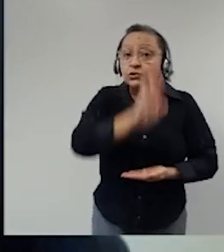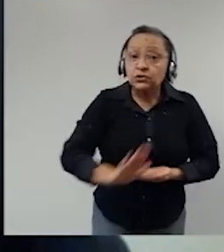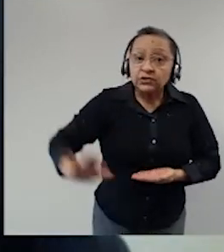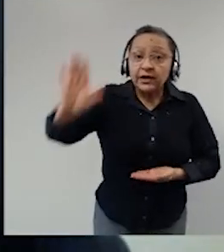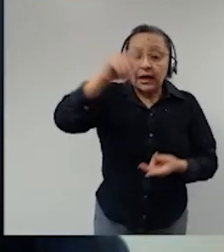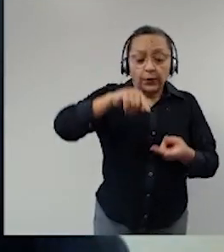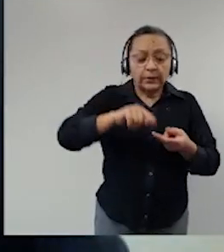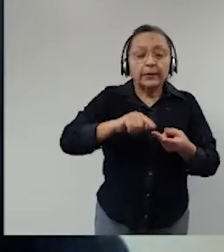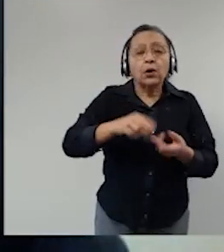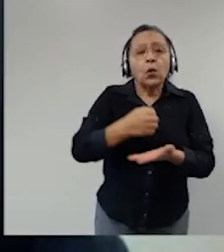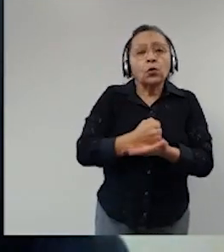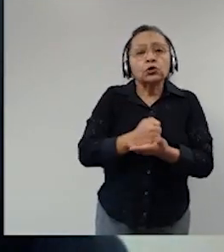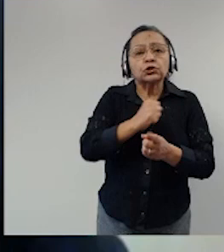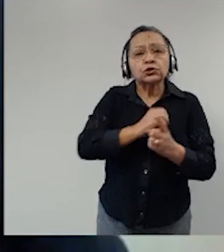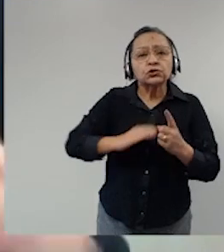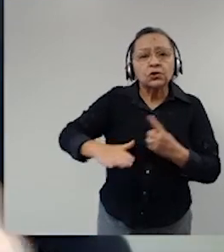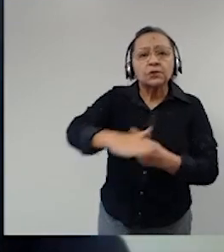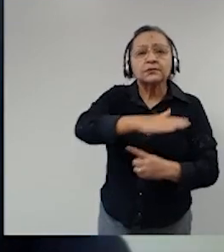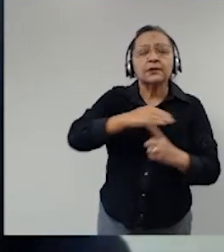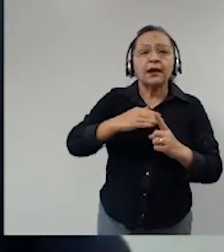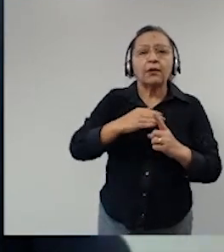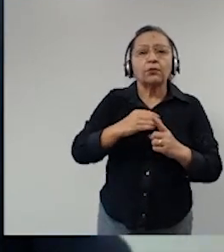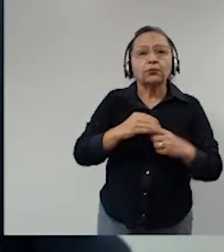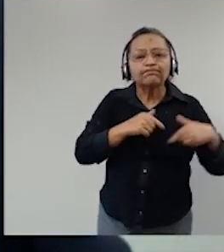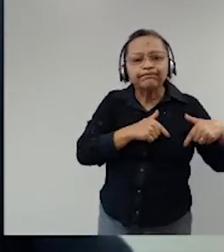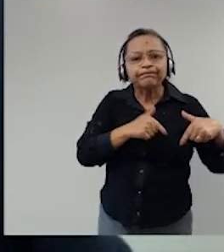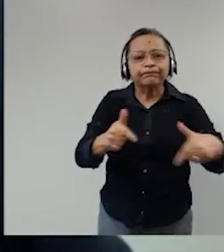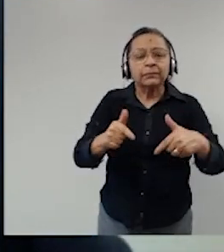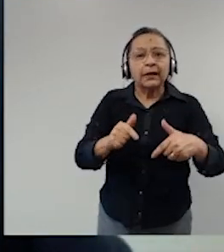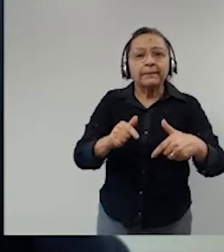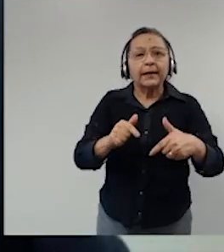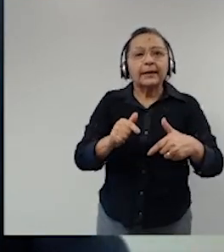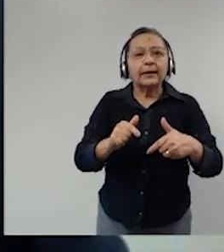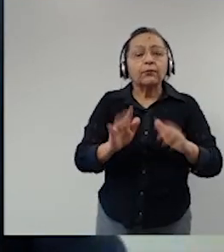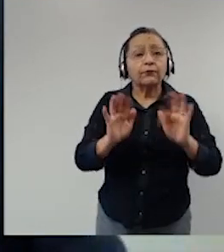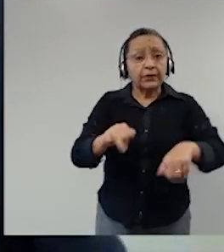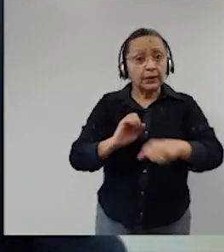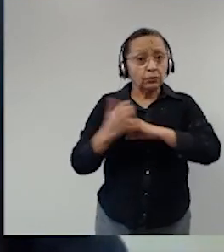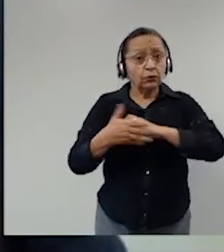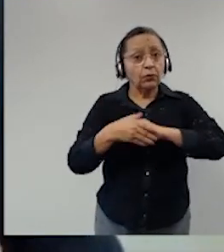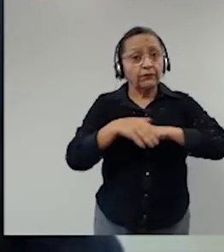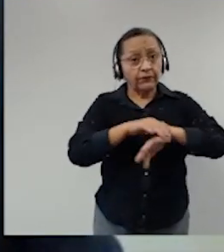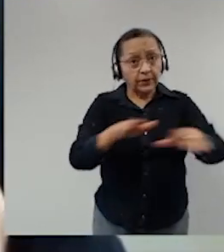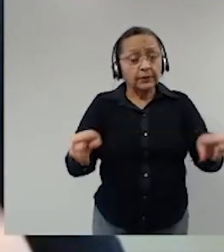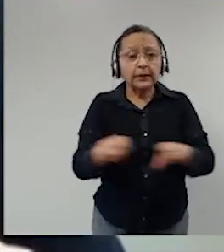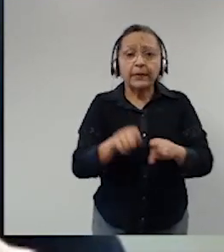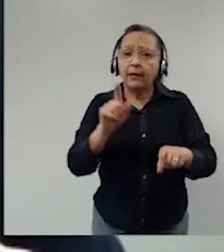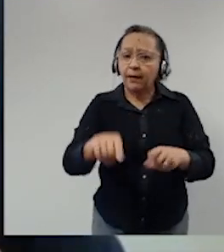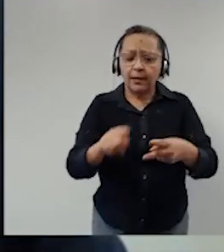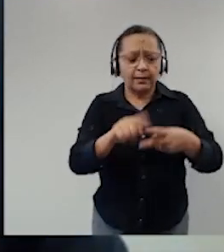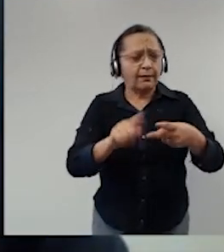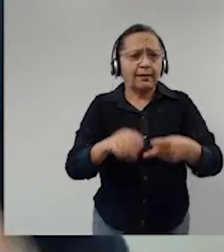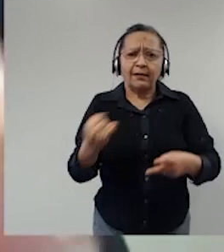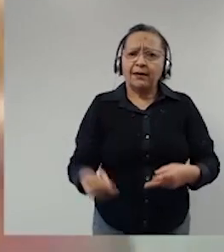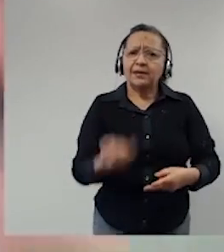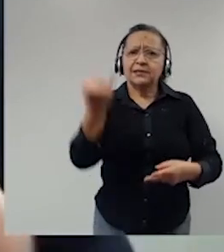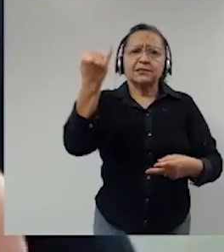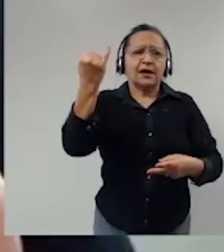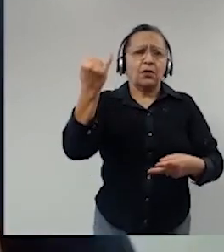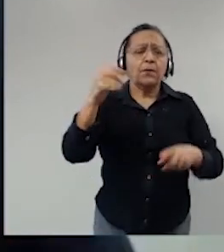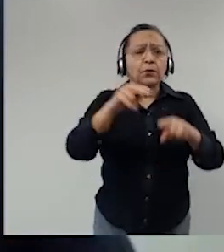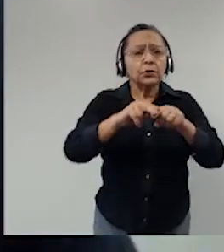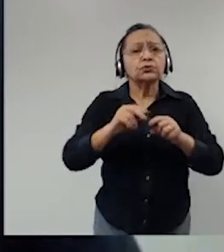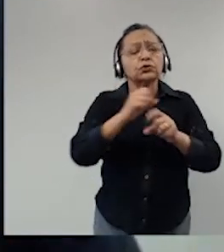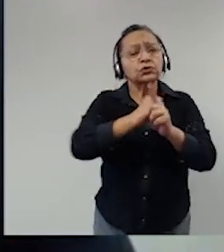controle social dos gastos públicos no enfrentamento ao Covid-19 é também essencial, fundamental, e por isso que a